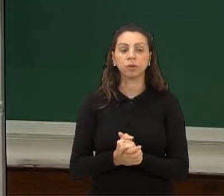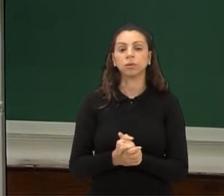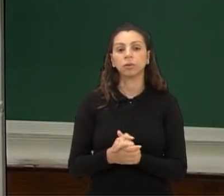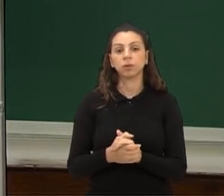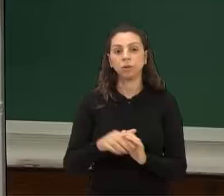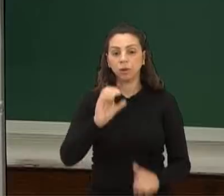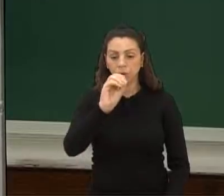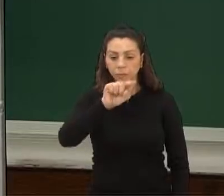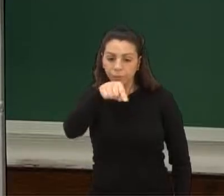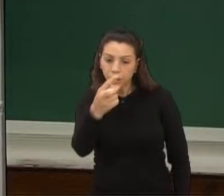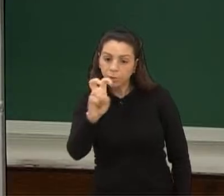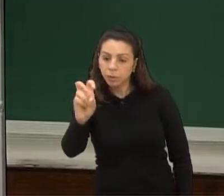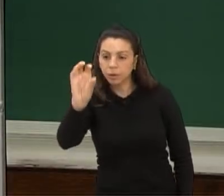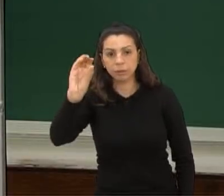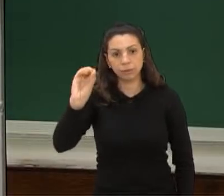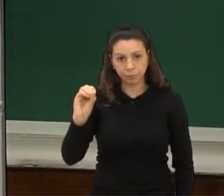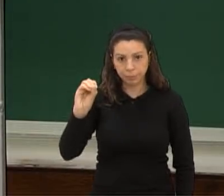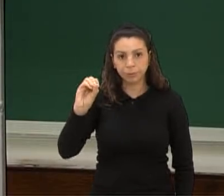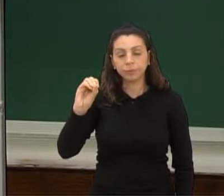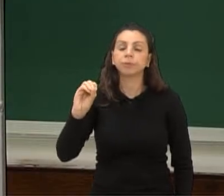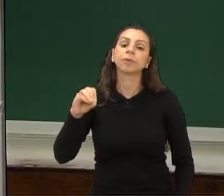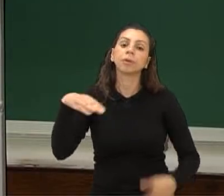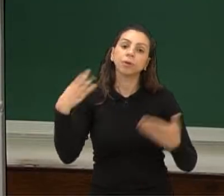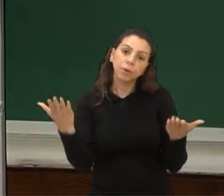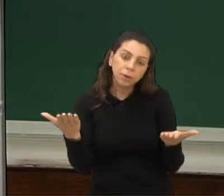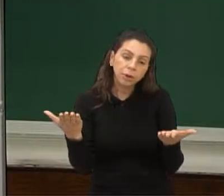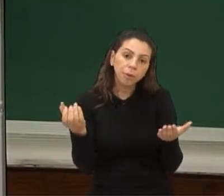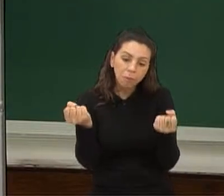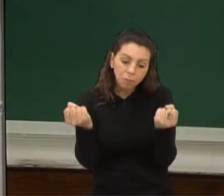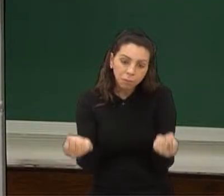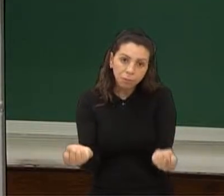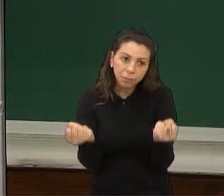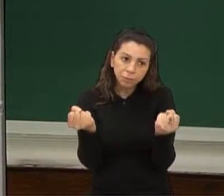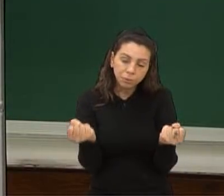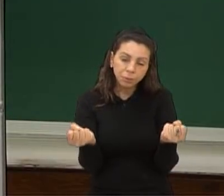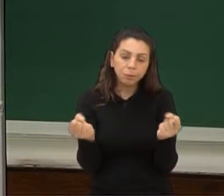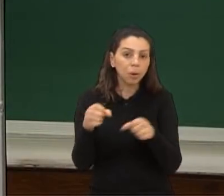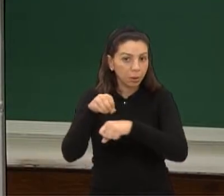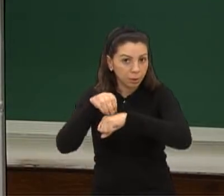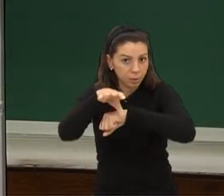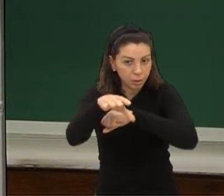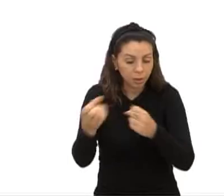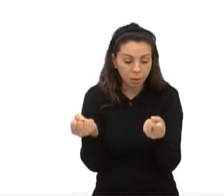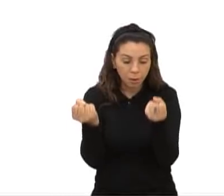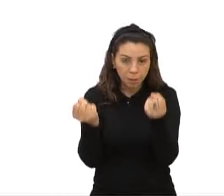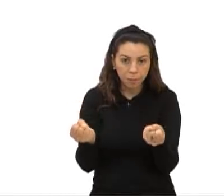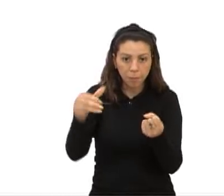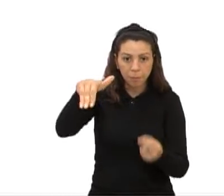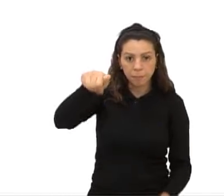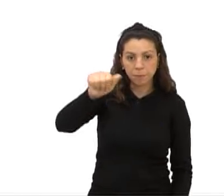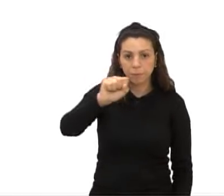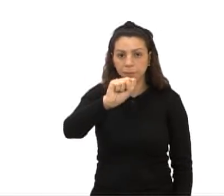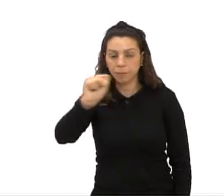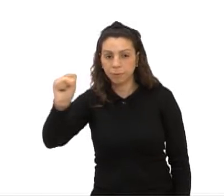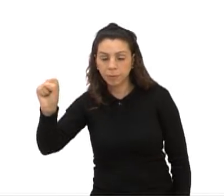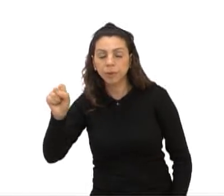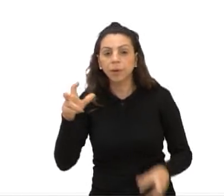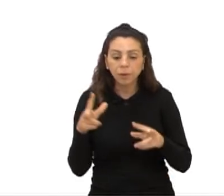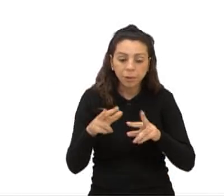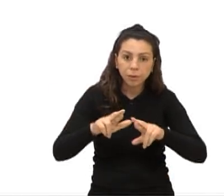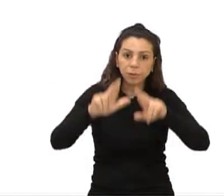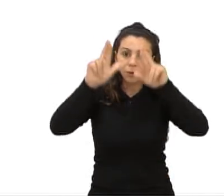eu vou tirar a quantidade de azeite. Então, eu sei que o pote, só o pote, que é o vaso, na verdade, né?